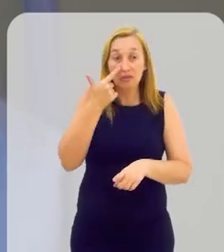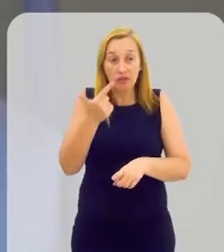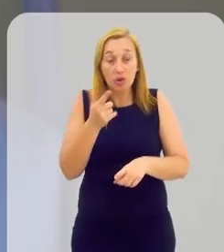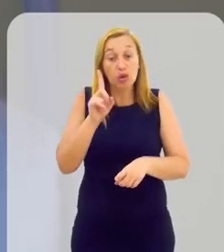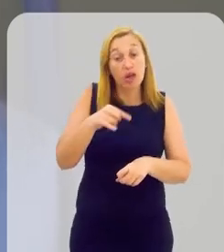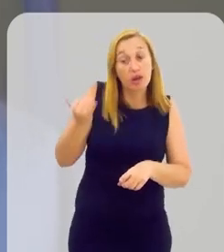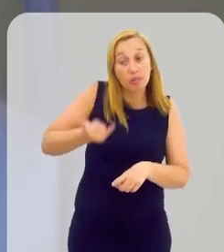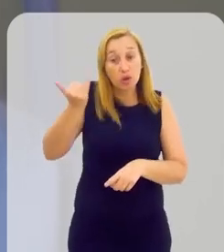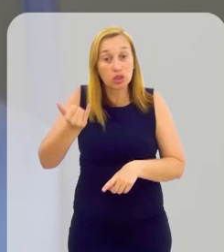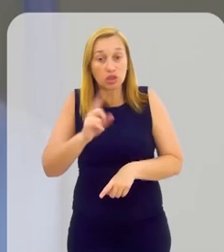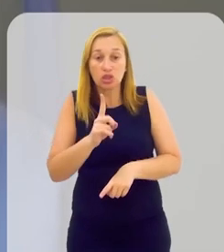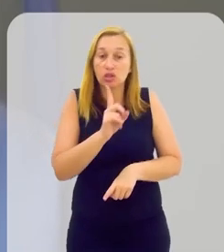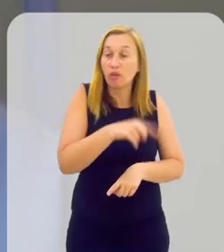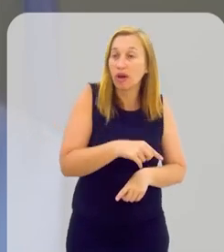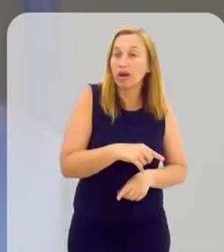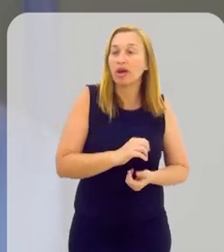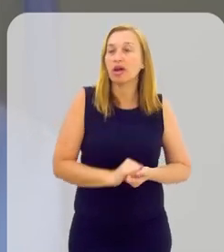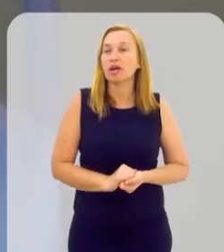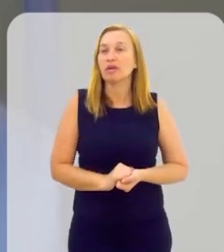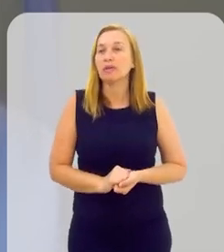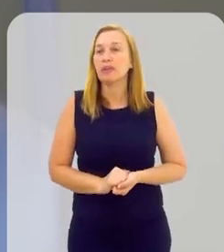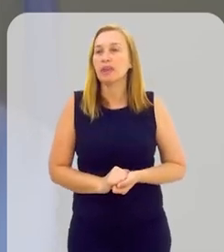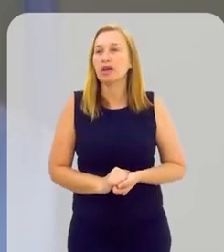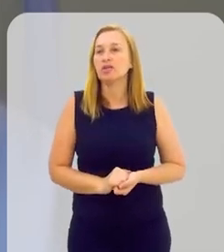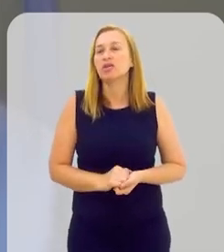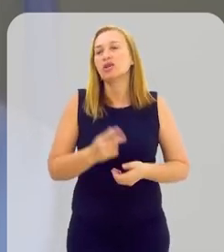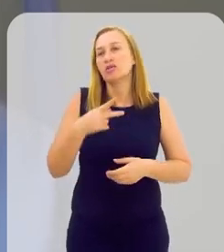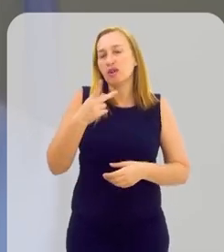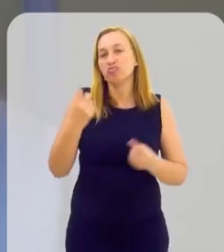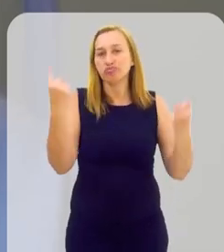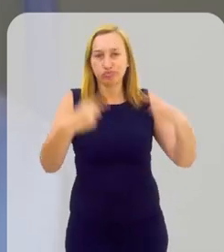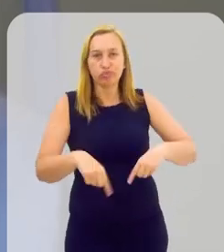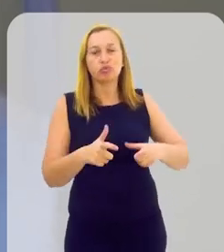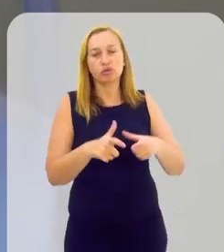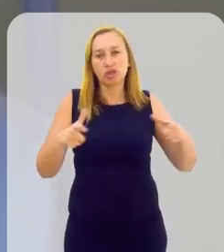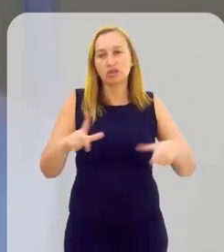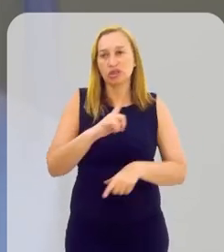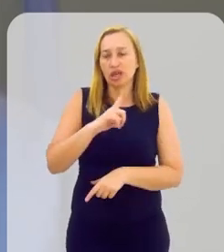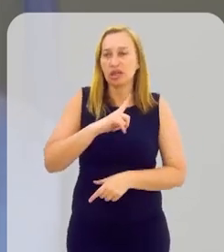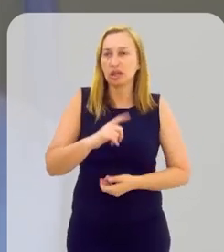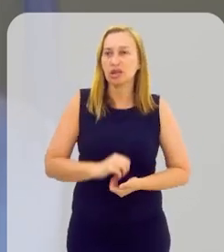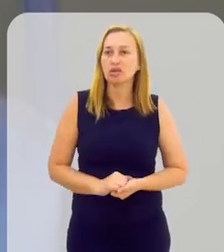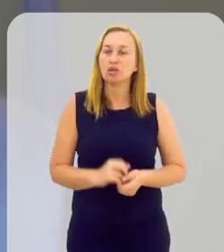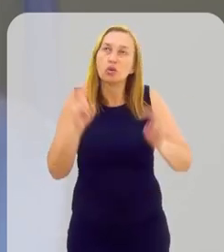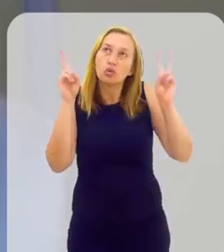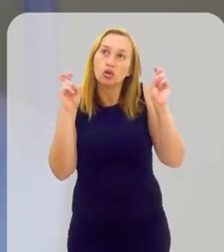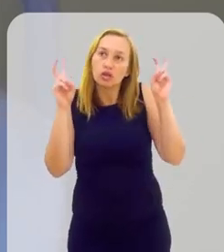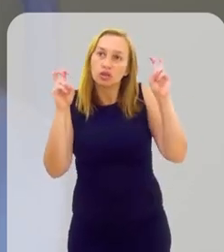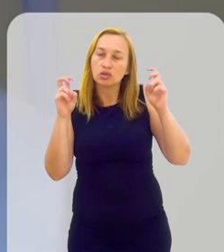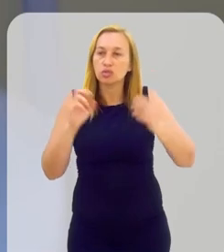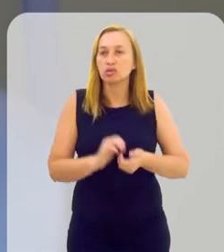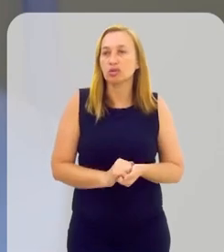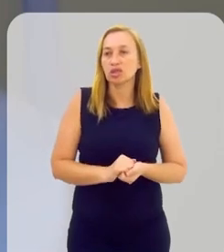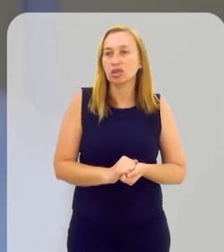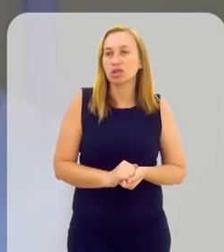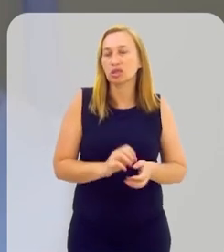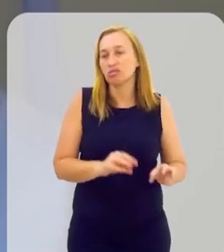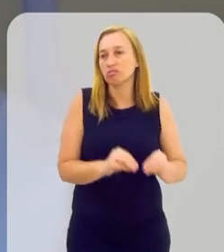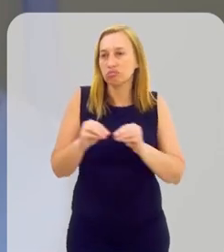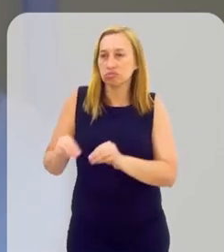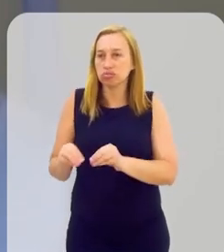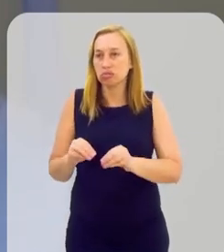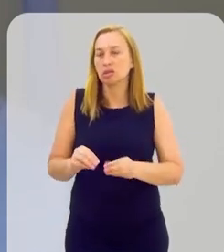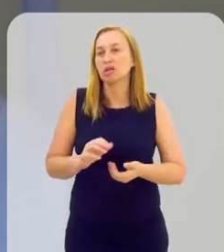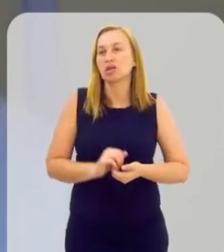menos funcionários, a gente consegue entregar o que é importante, isso tanto na hotelaria quanto na alimentação. E eu diria que a gente tem um desafio, né?